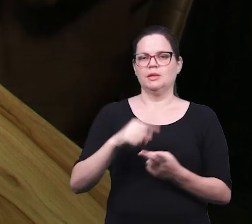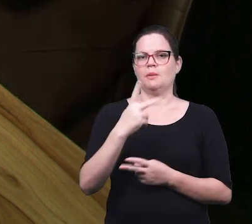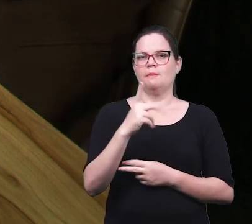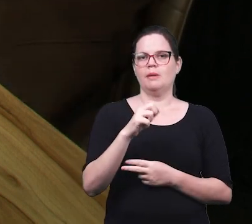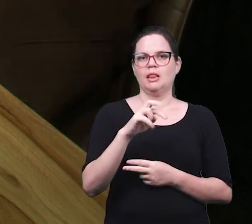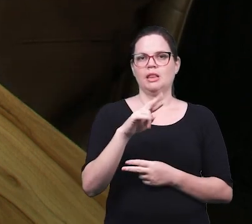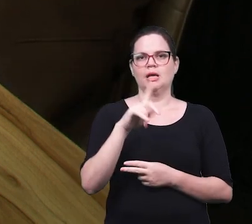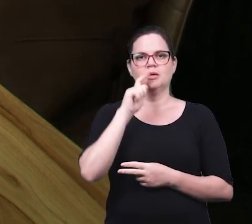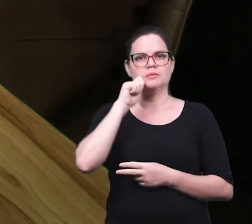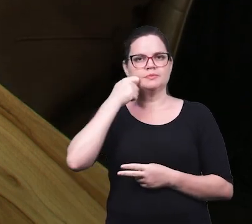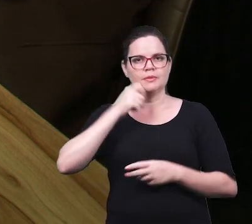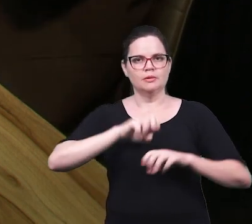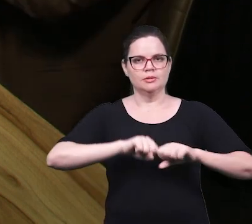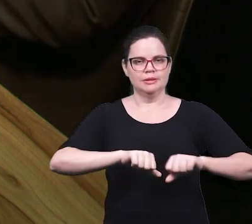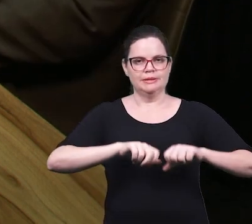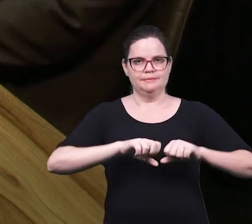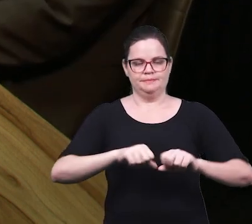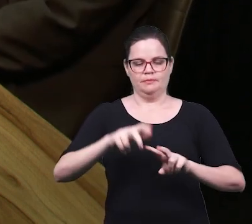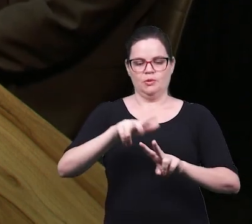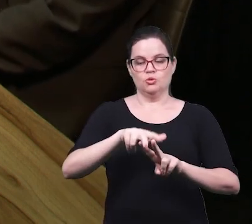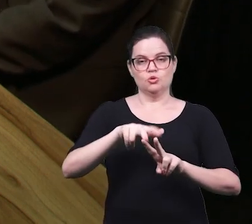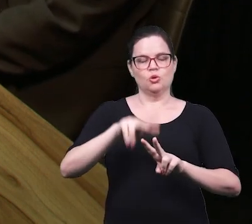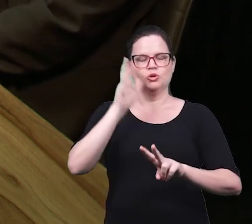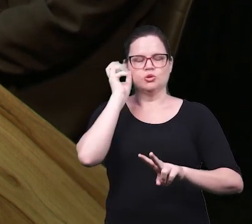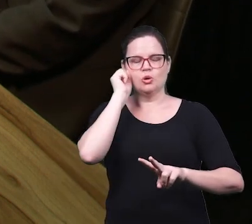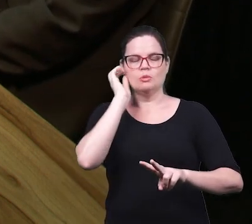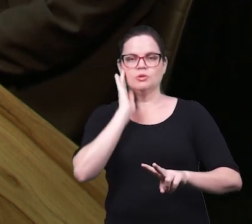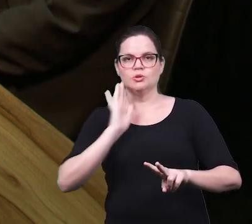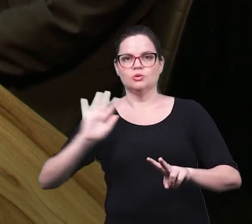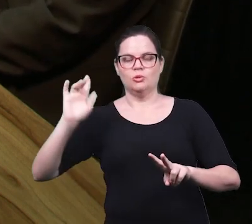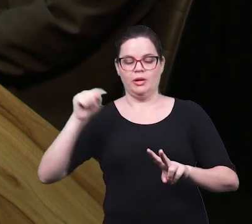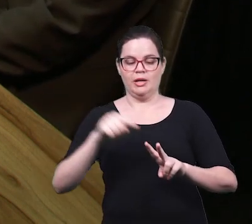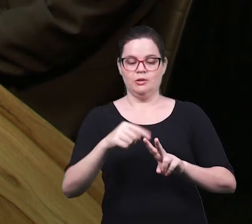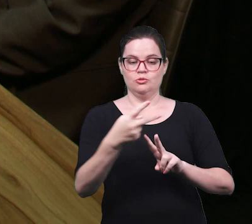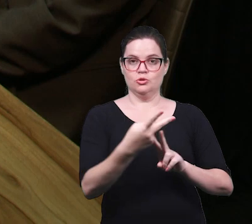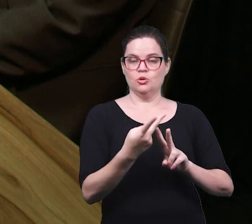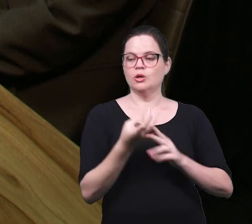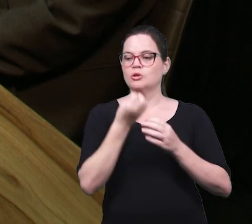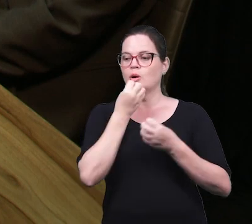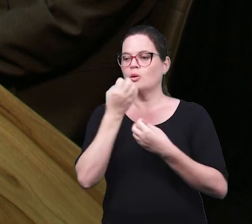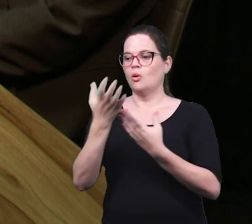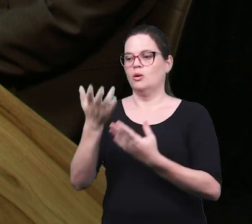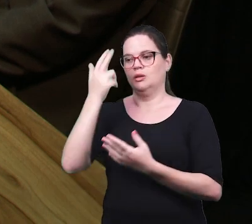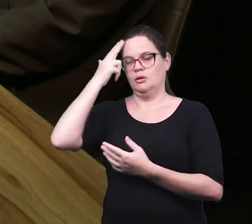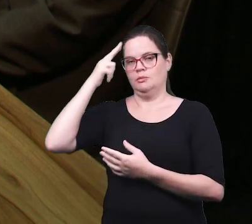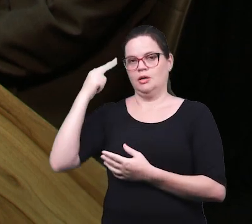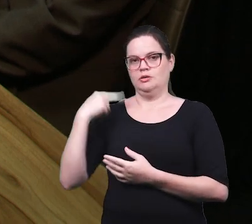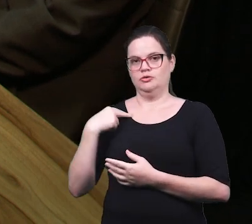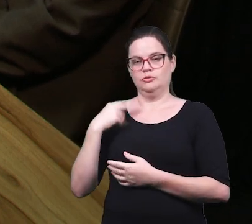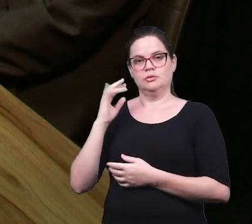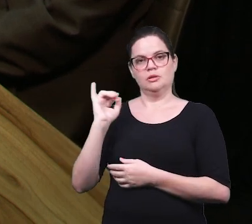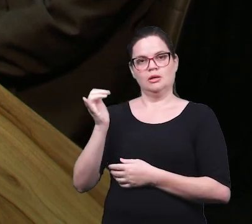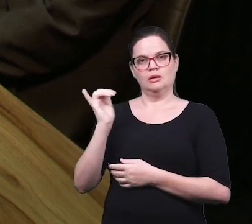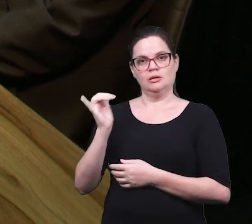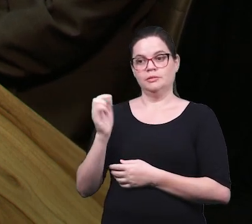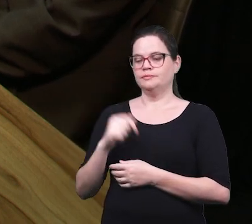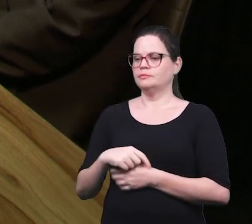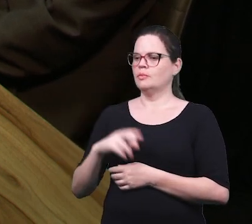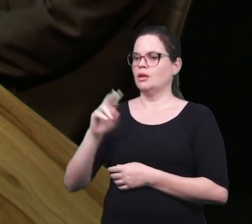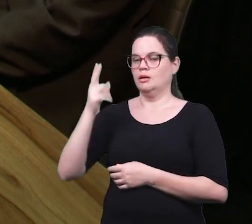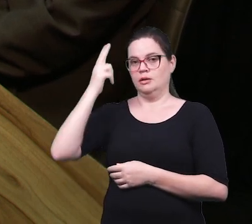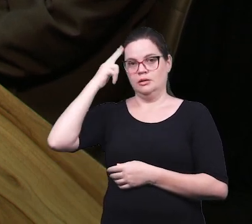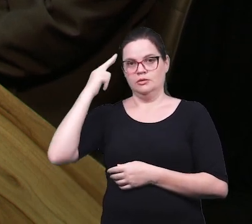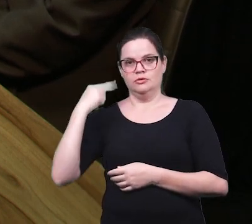e eles e José agora, eles têm um sonho, e eles contam esse sonho para José. E